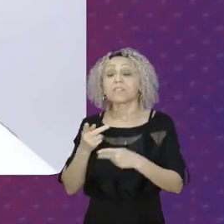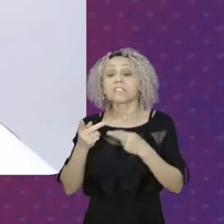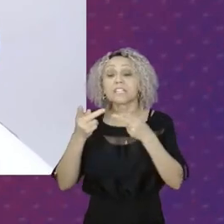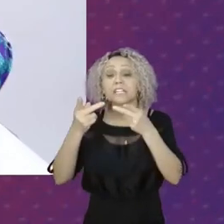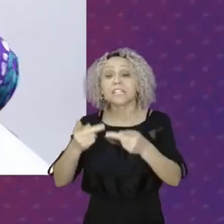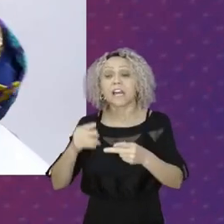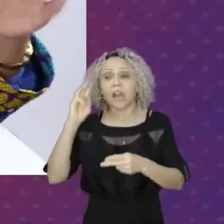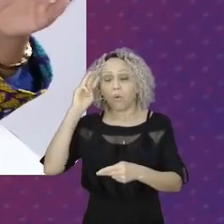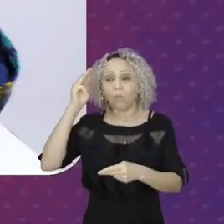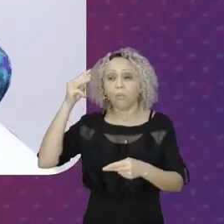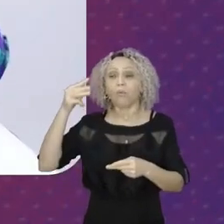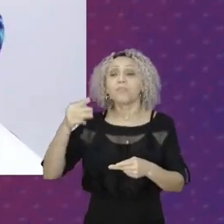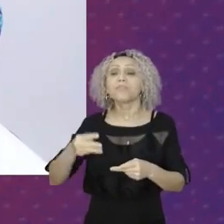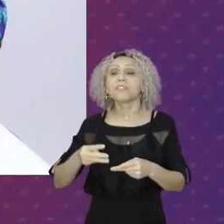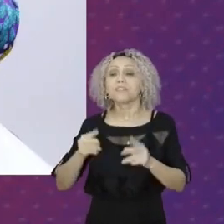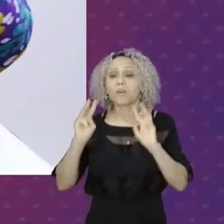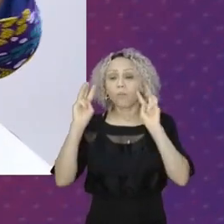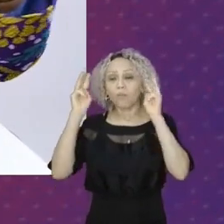onde